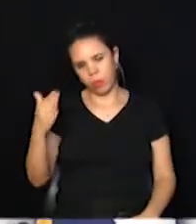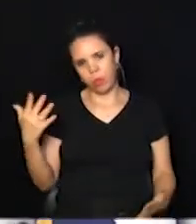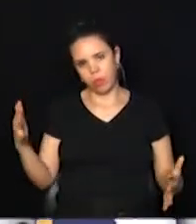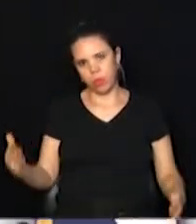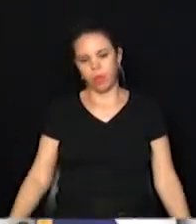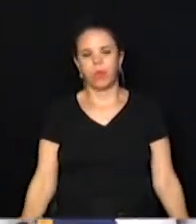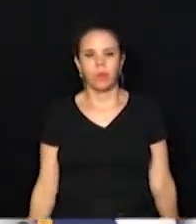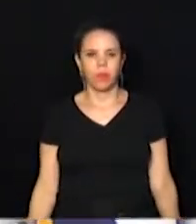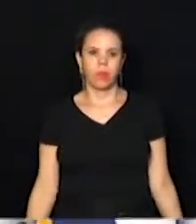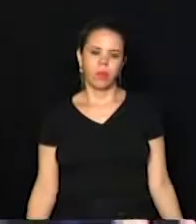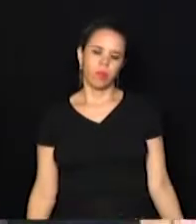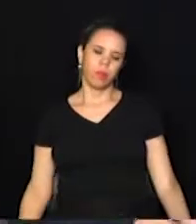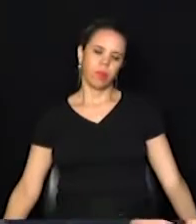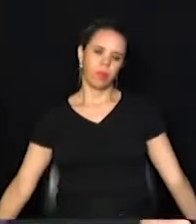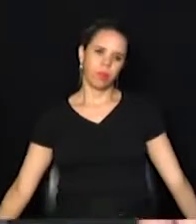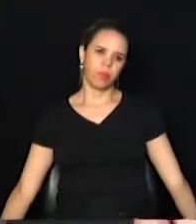Paulo.